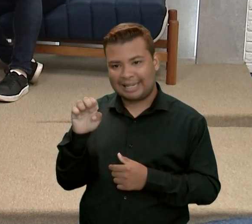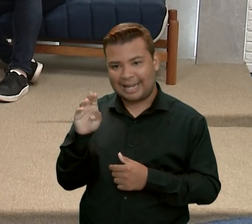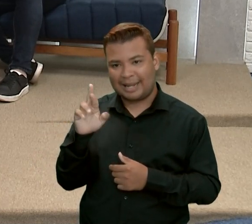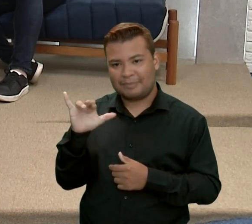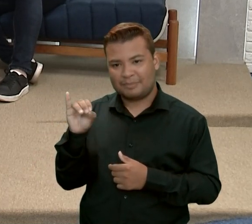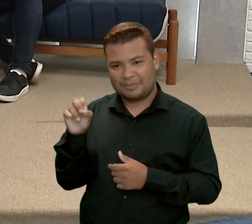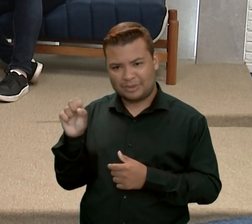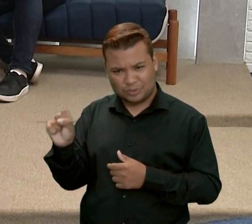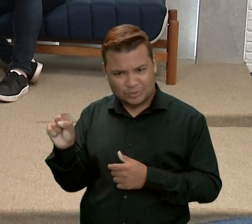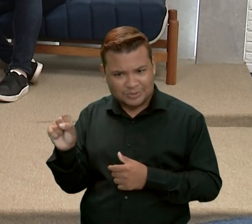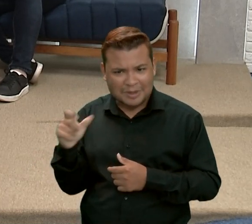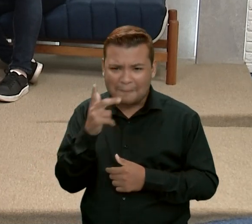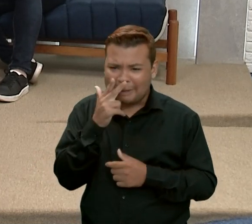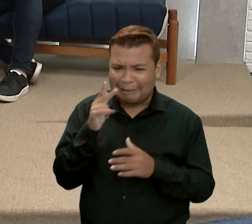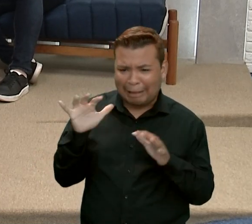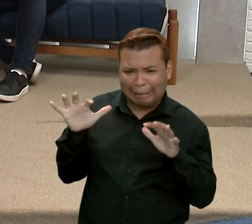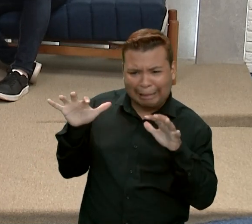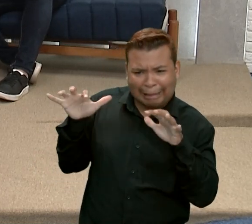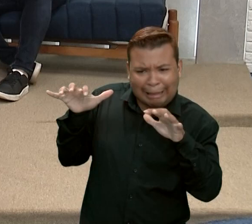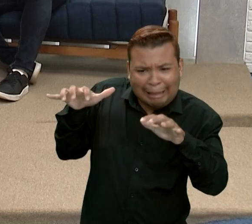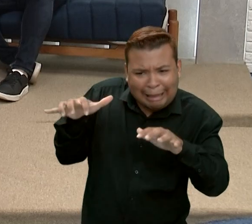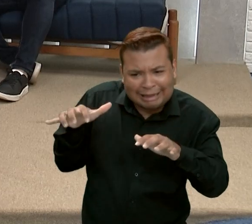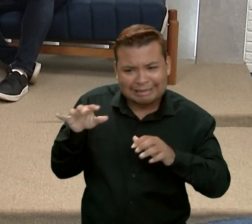Tenébrios? Tenebroso.